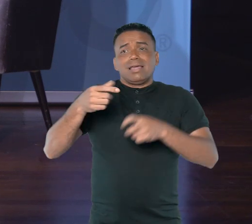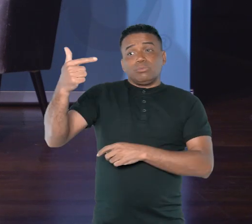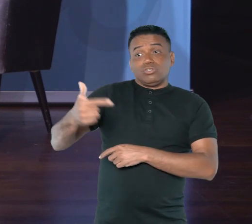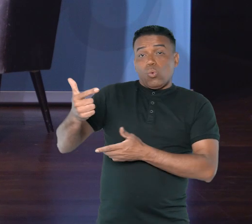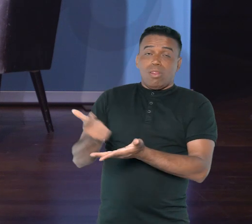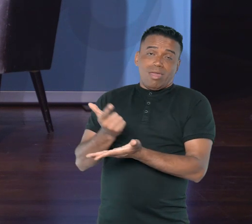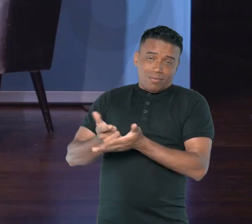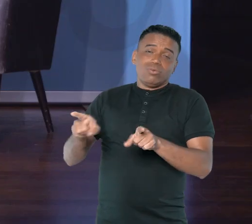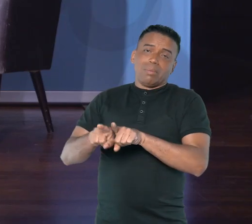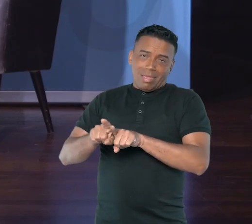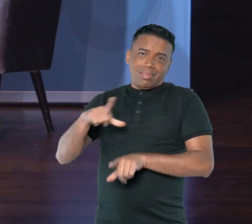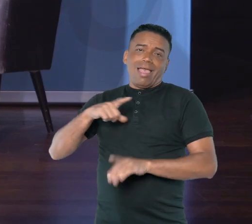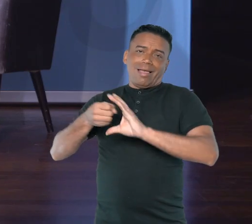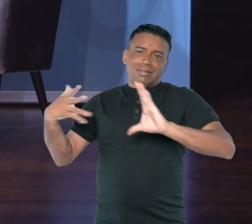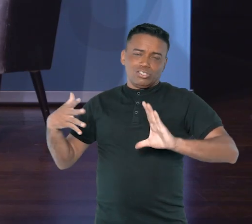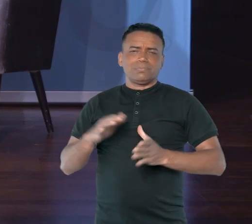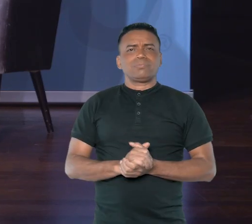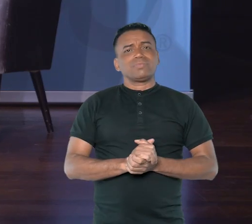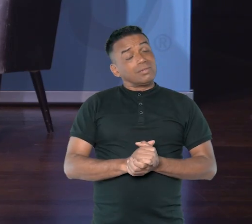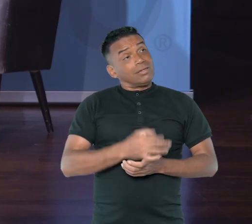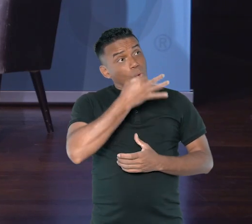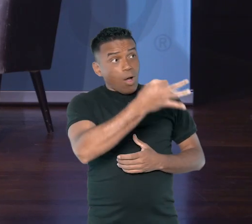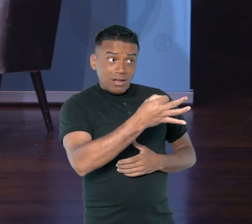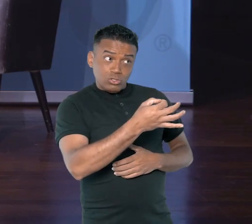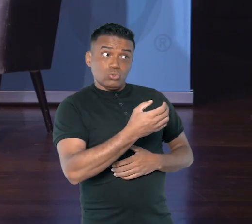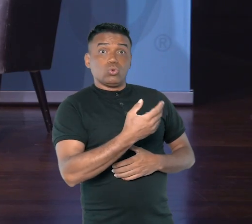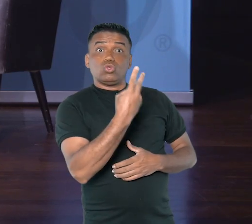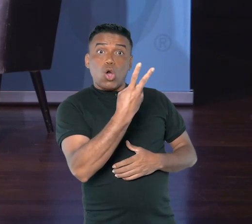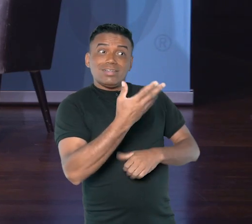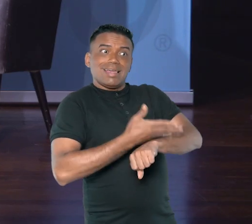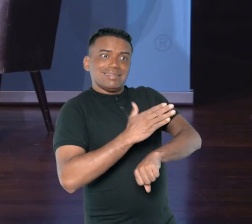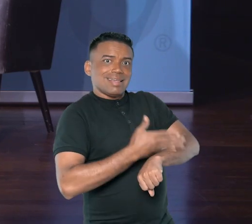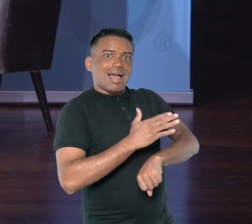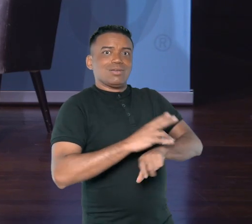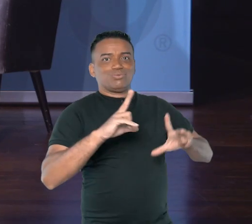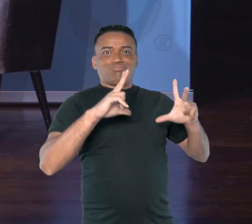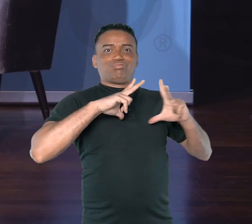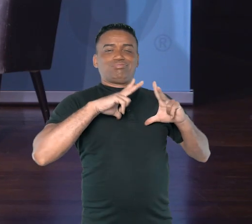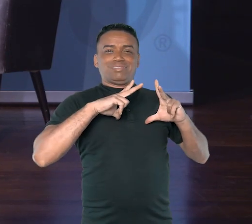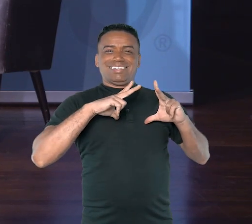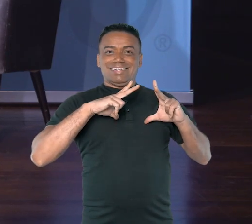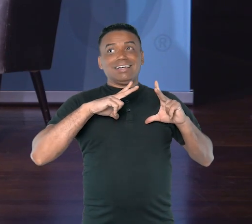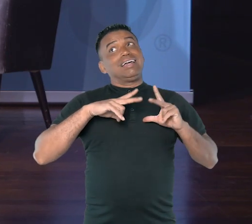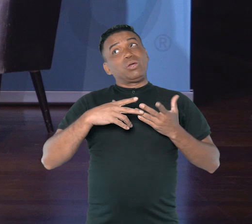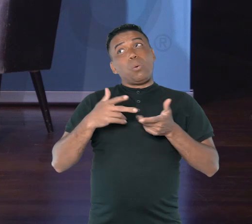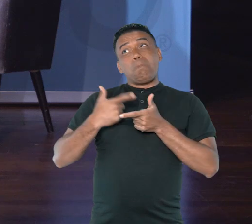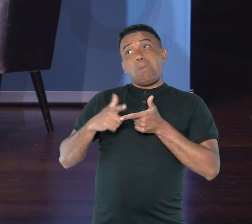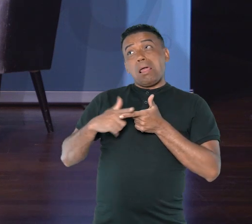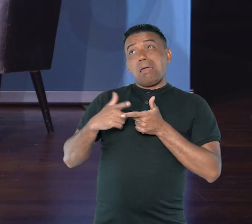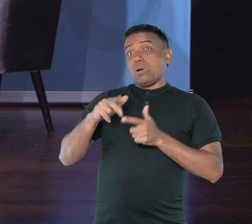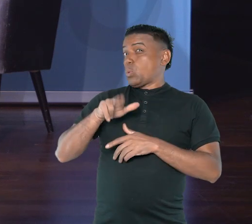livro. Eu acho que são dois ensaios pessoais. Assim, eu sempre tenho um problema com esses rótulos, né? Eu